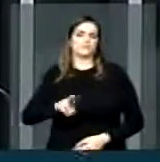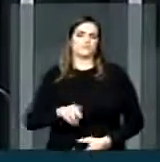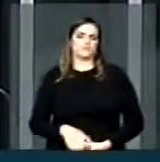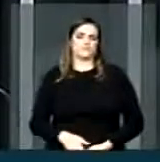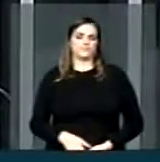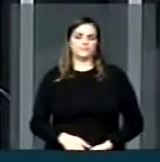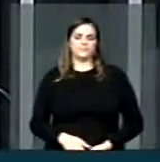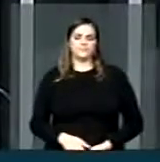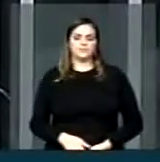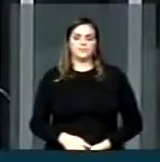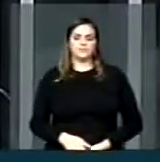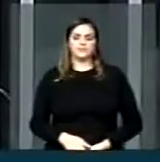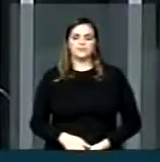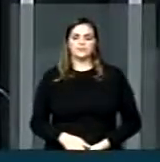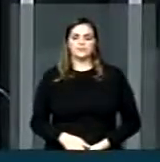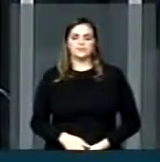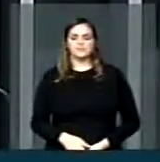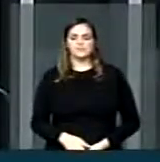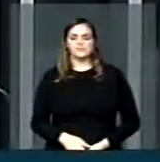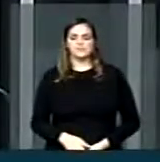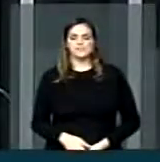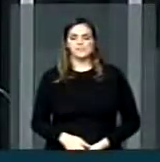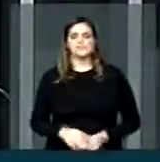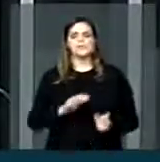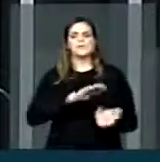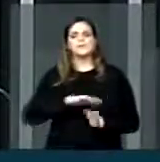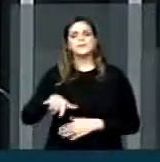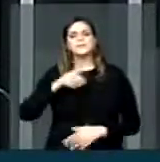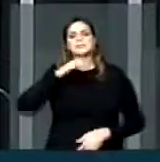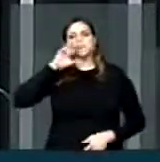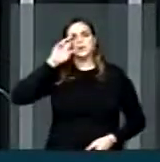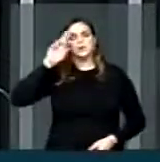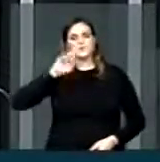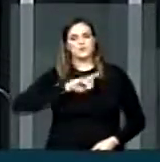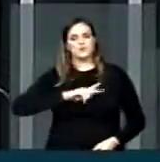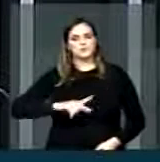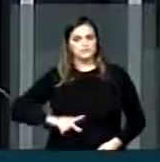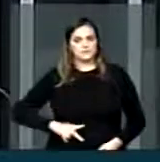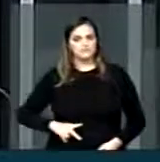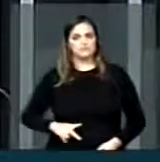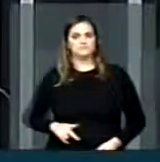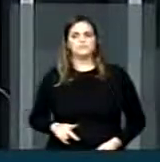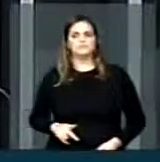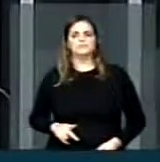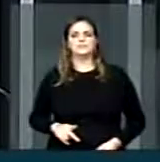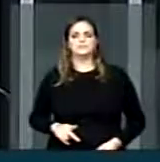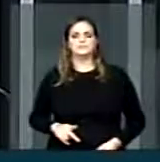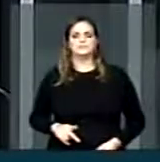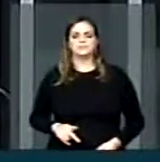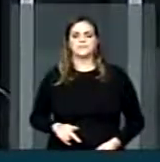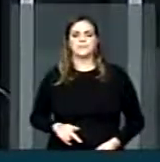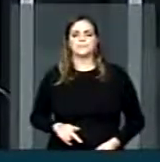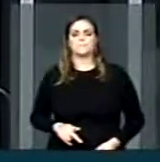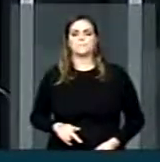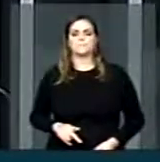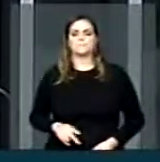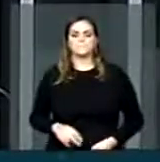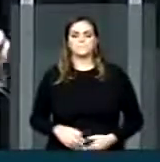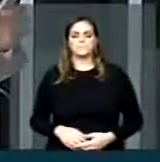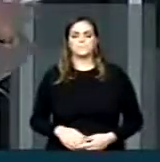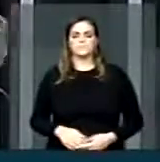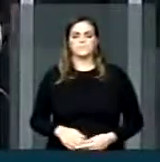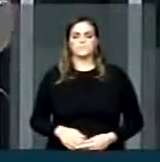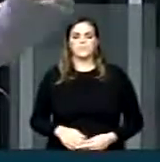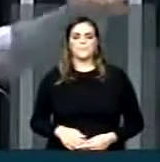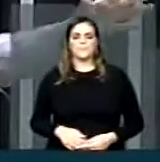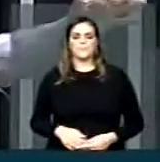presidente, eu quero dizer aqui que alguém faz as coisas escondidas. Eu gosto de fazer muito à vontade.